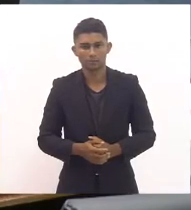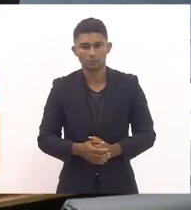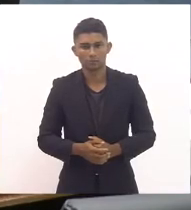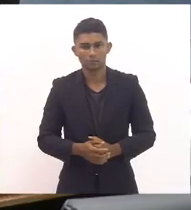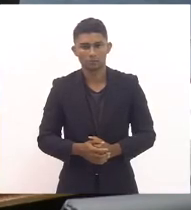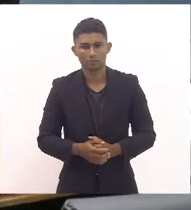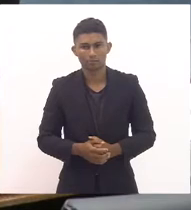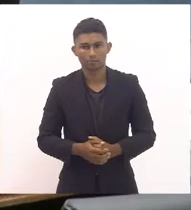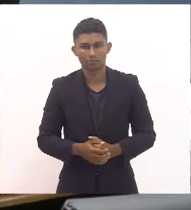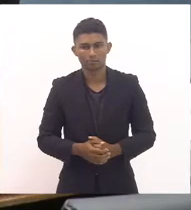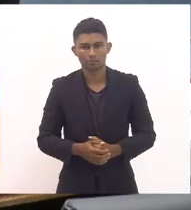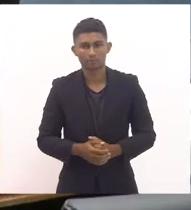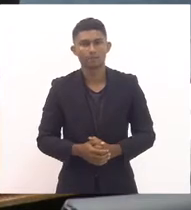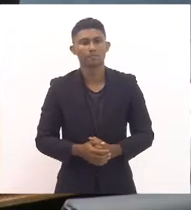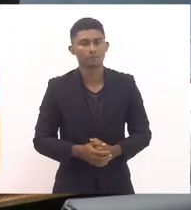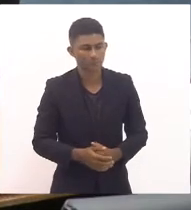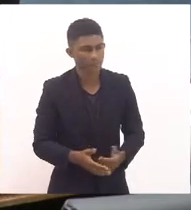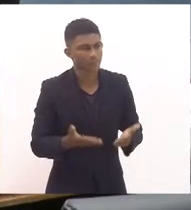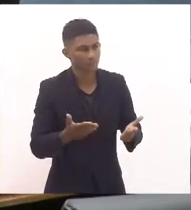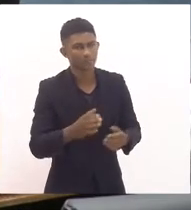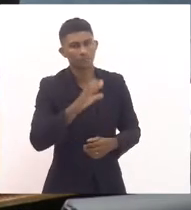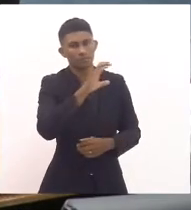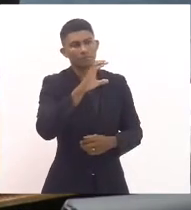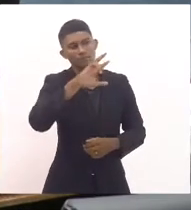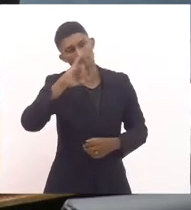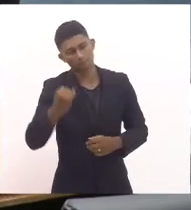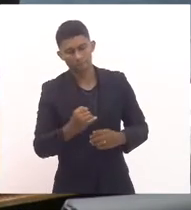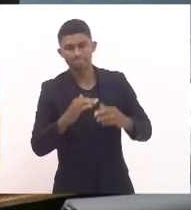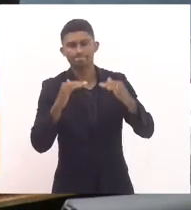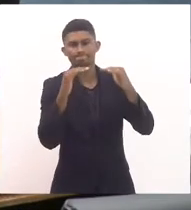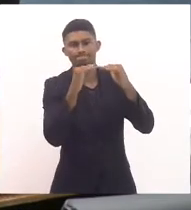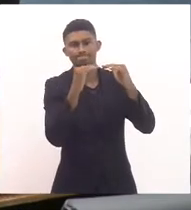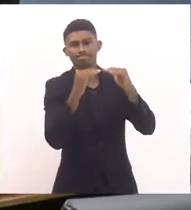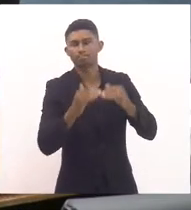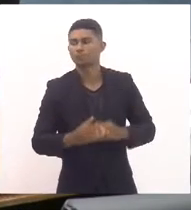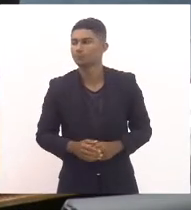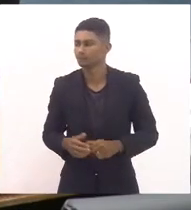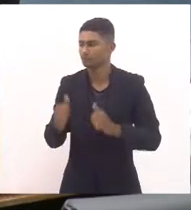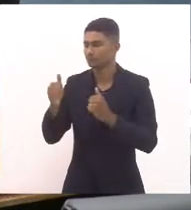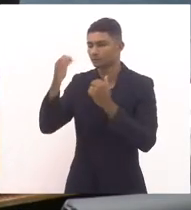Vê se o seu vai. Presidente, acompanha a CCJ. Obrigada, deputada.